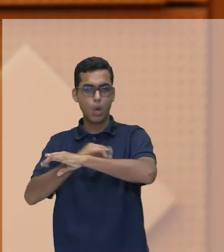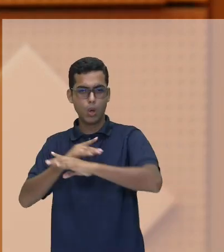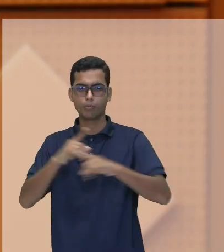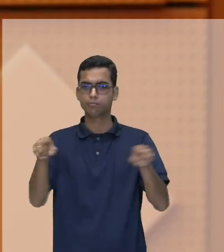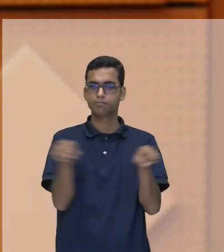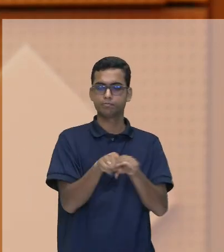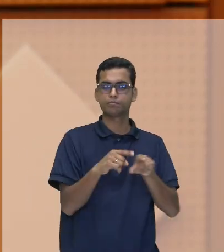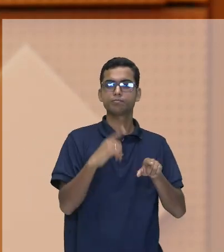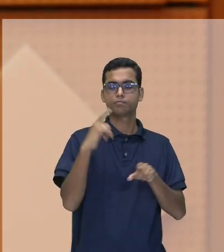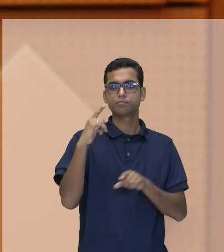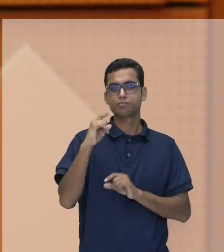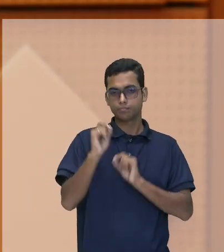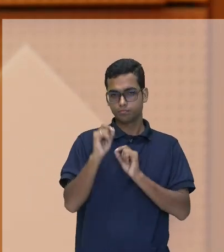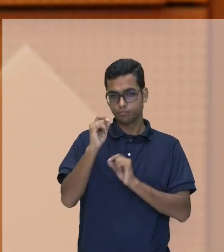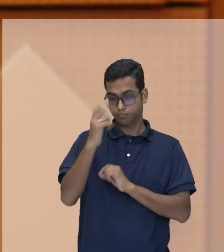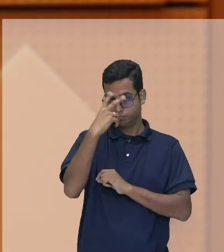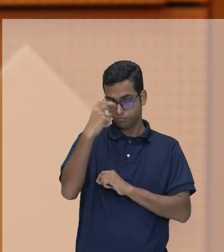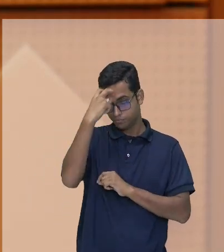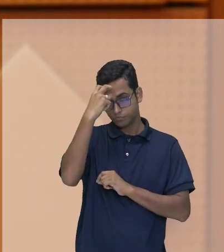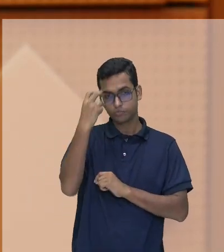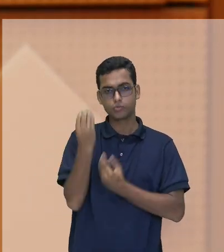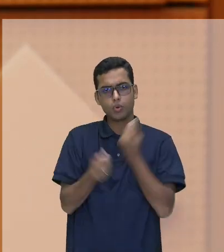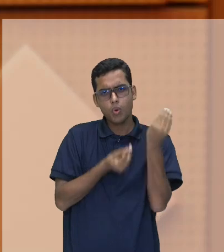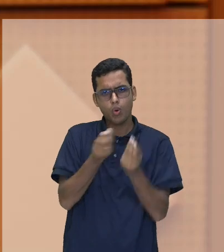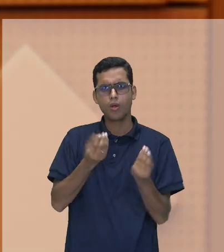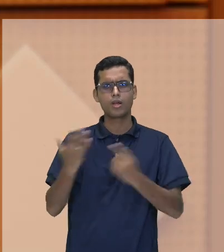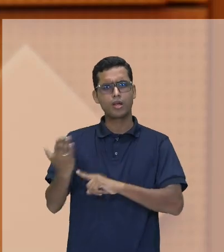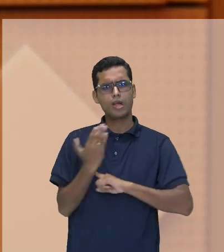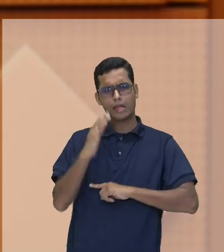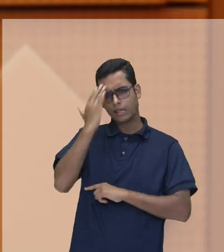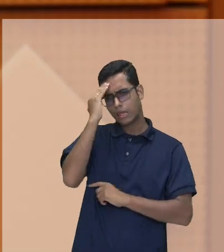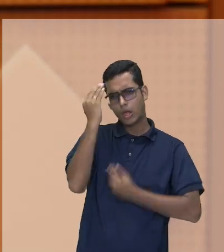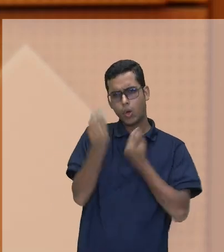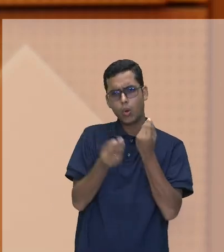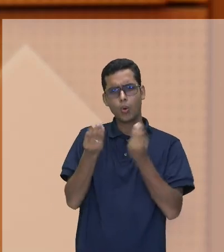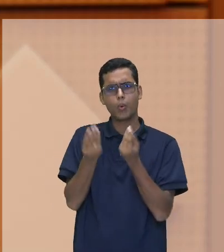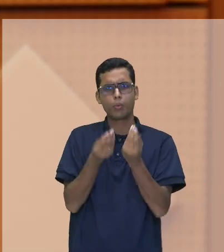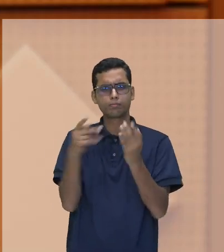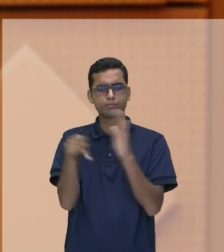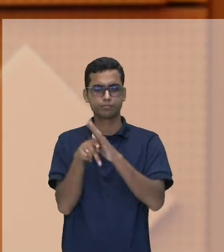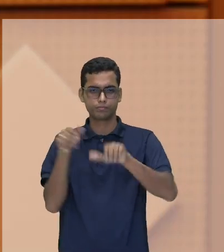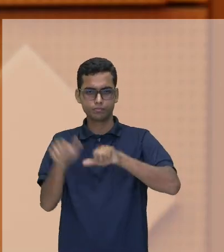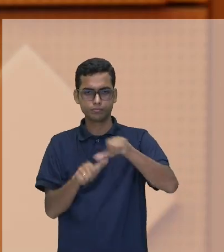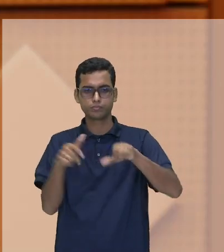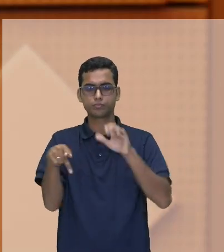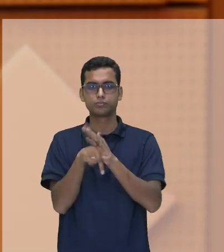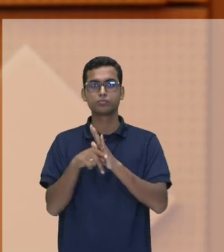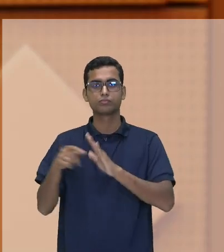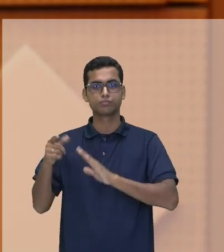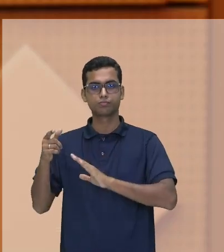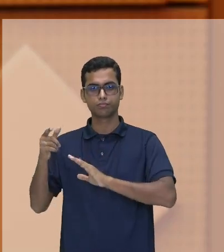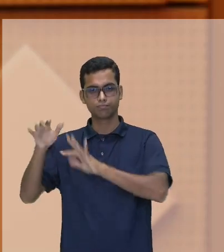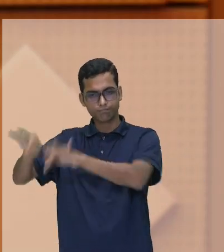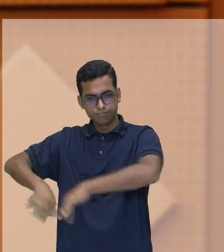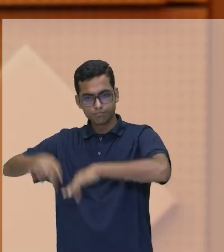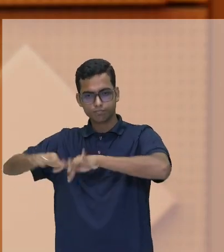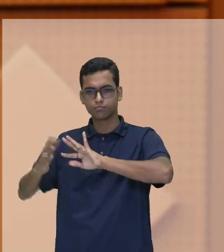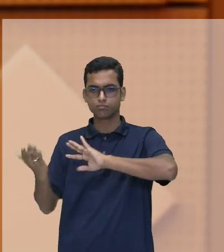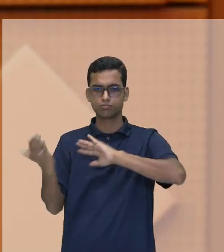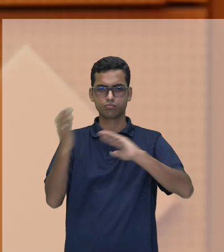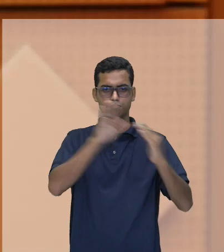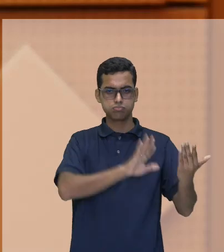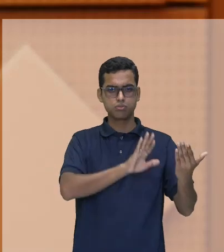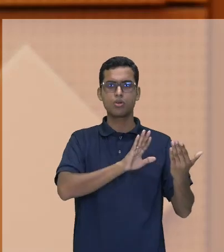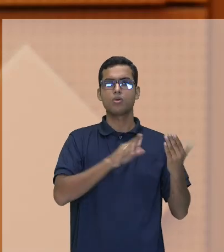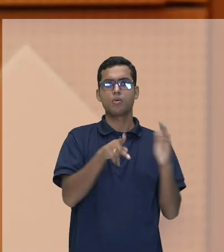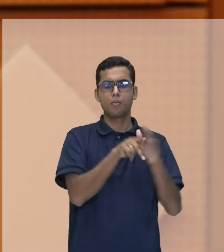irão fazer essa peregrinação até a Terra Santa no sentido de reconquistá-la. Foram várias cruzadas, tá, ao longo da